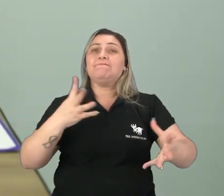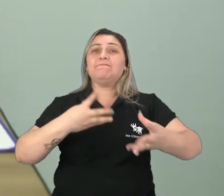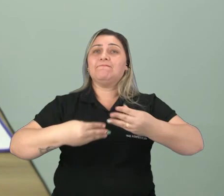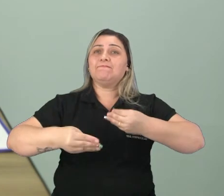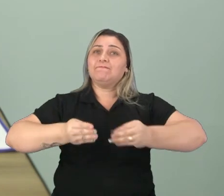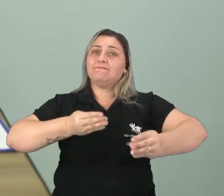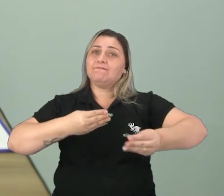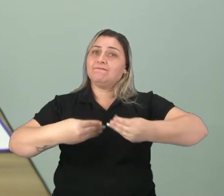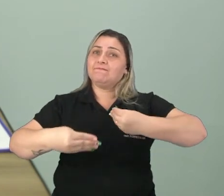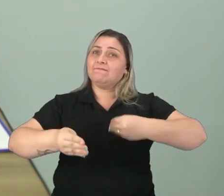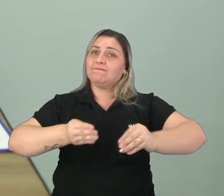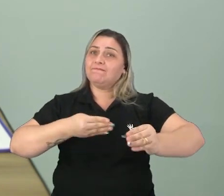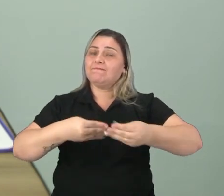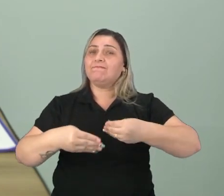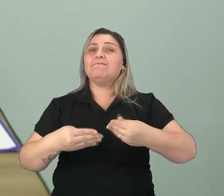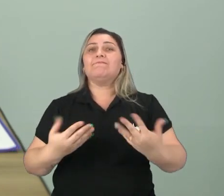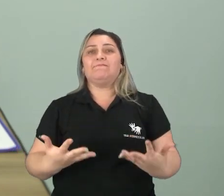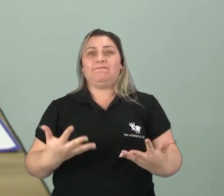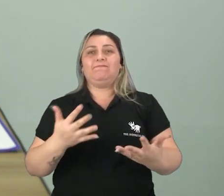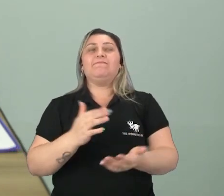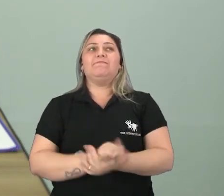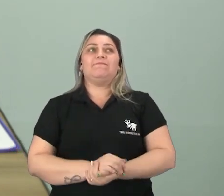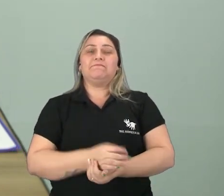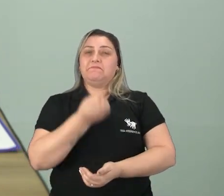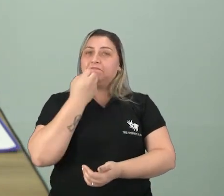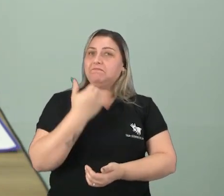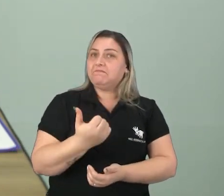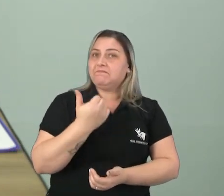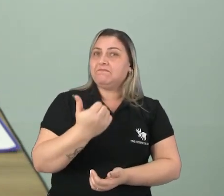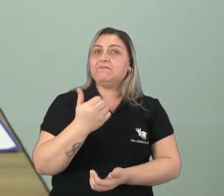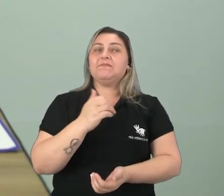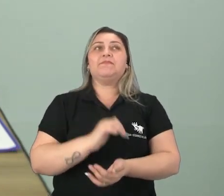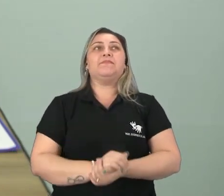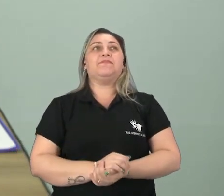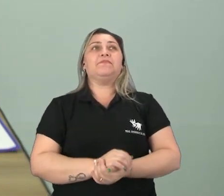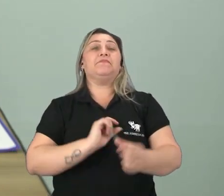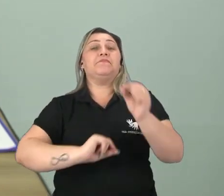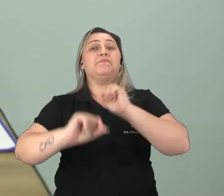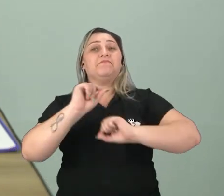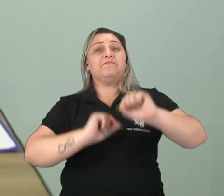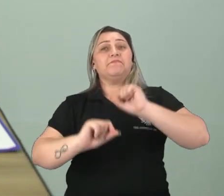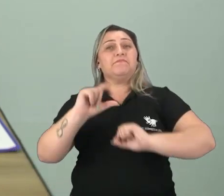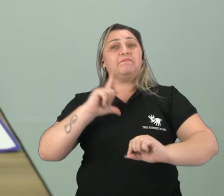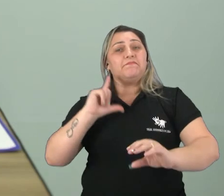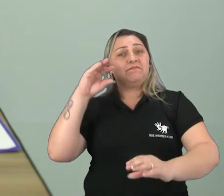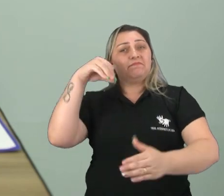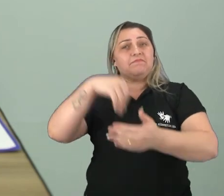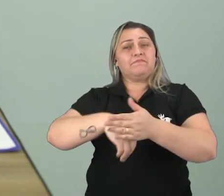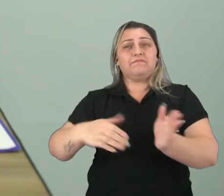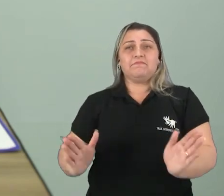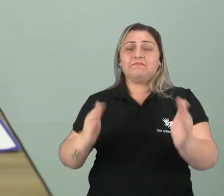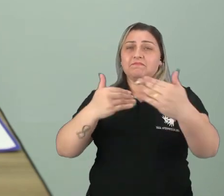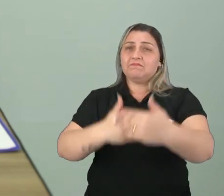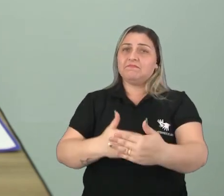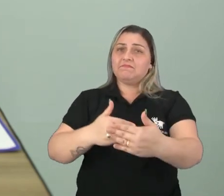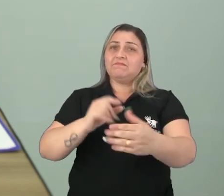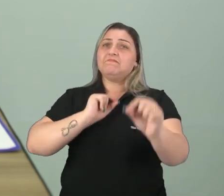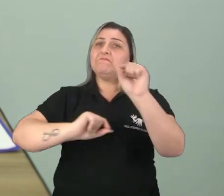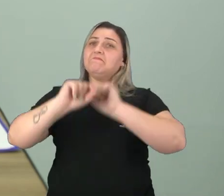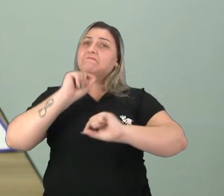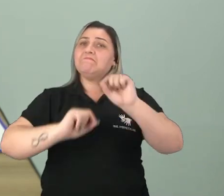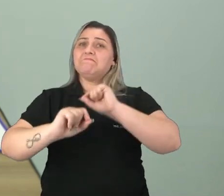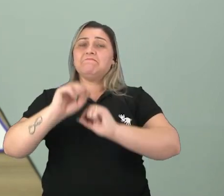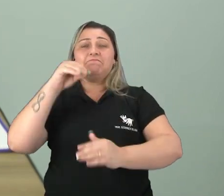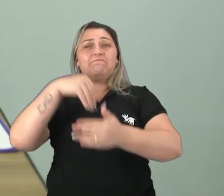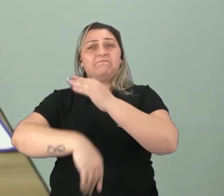do Material Plástico muito bem o que será que tem dentro desta caixa